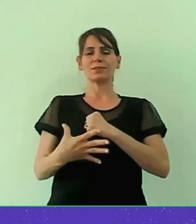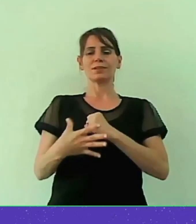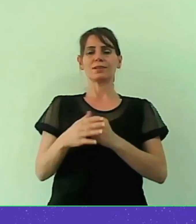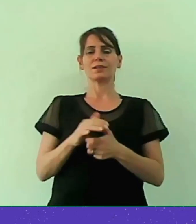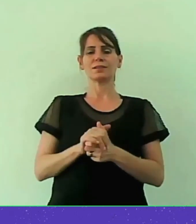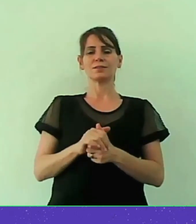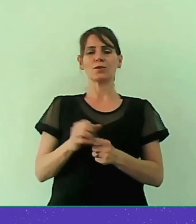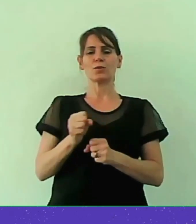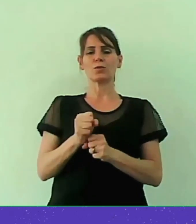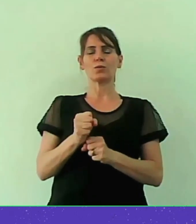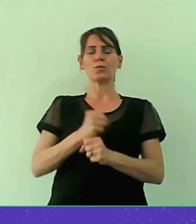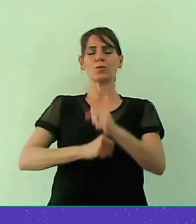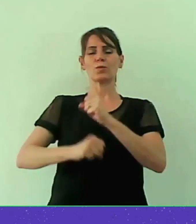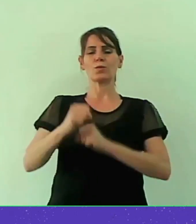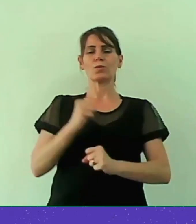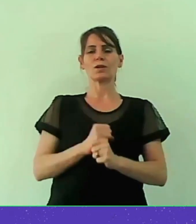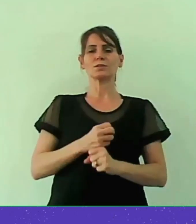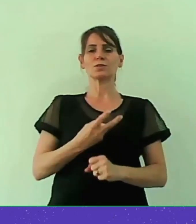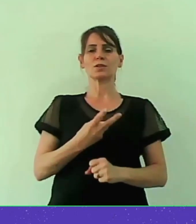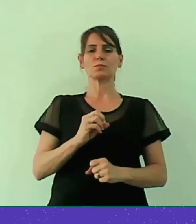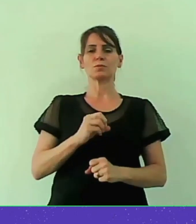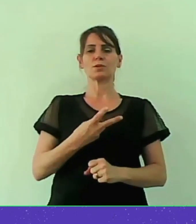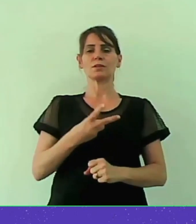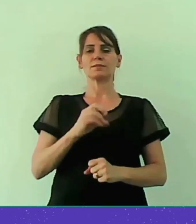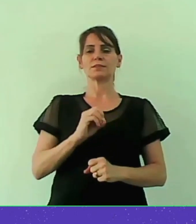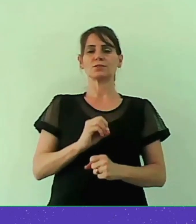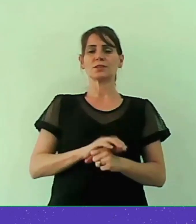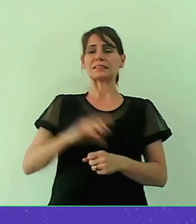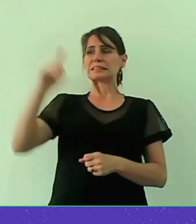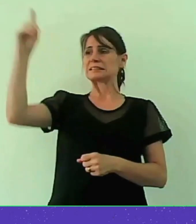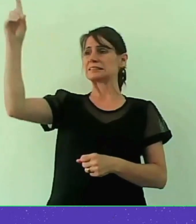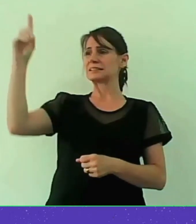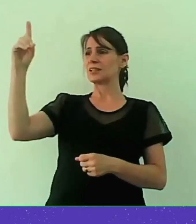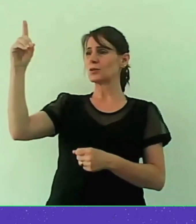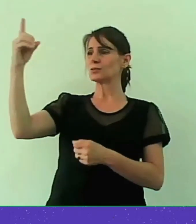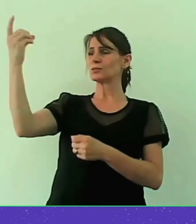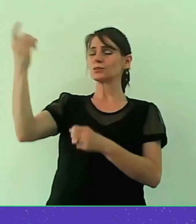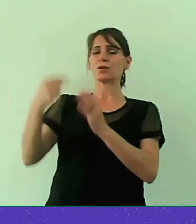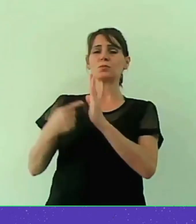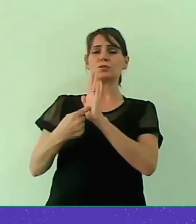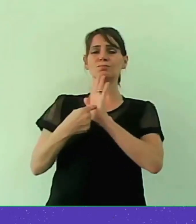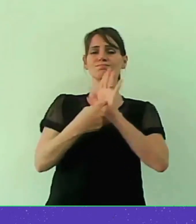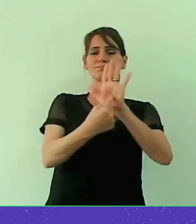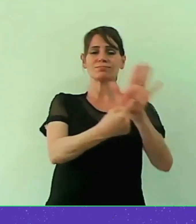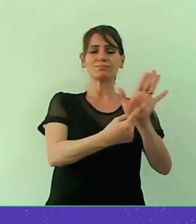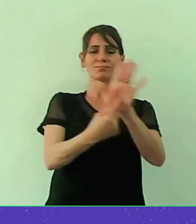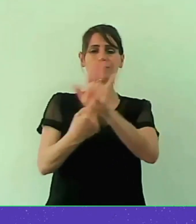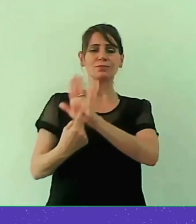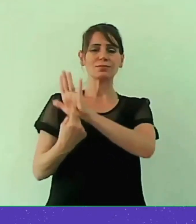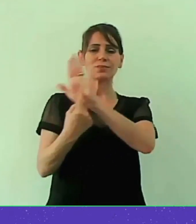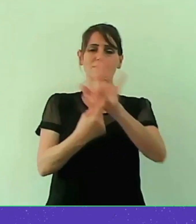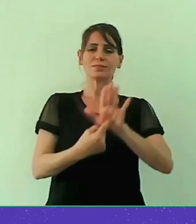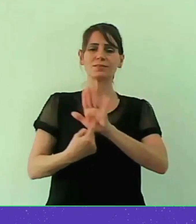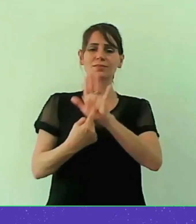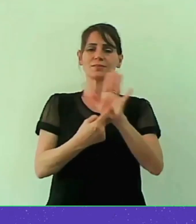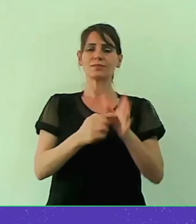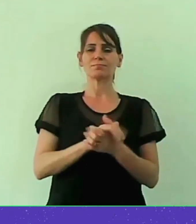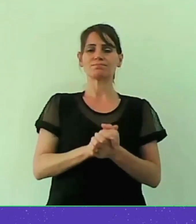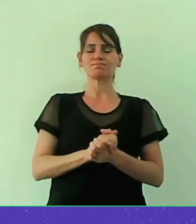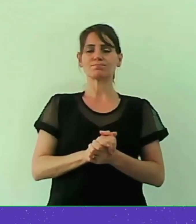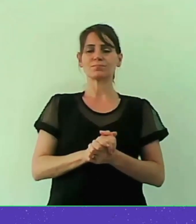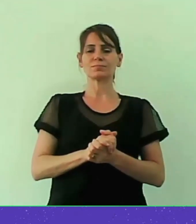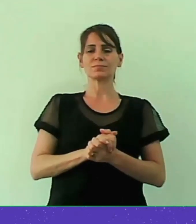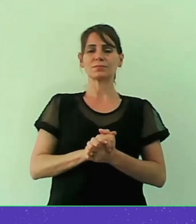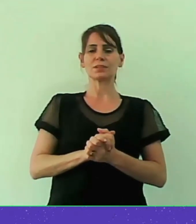2020, Deus começou a mostrar para nós que a era mudou. A era dos 7